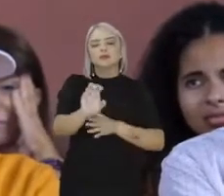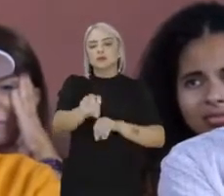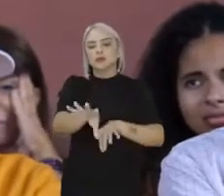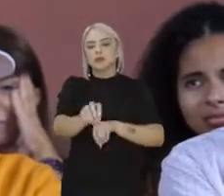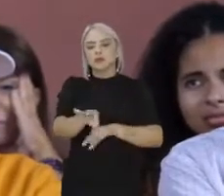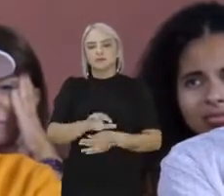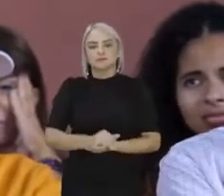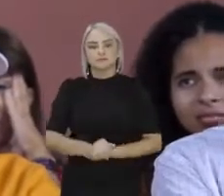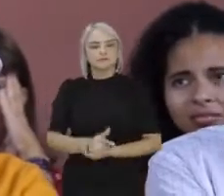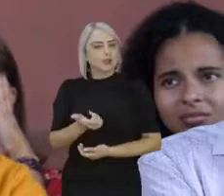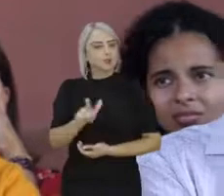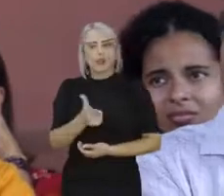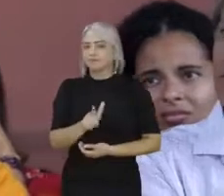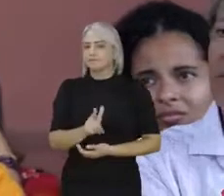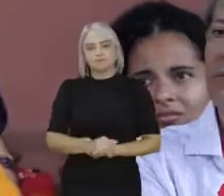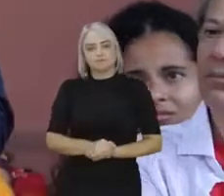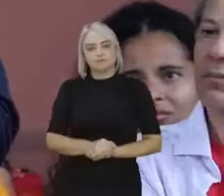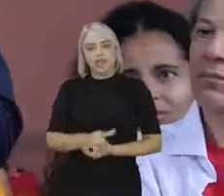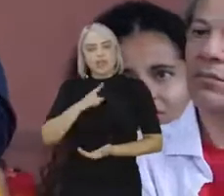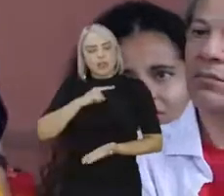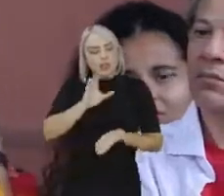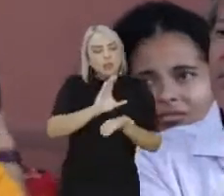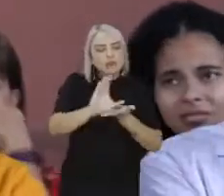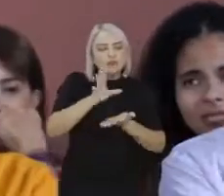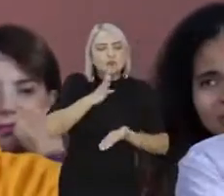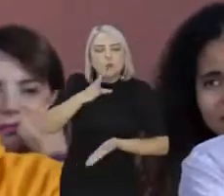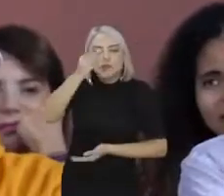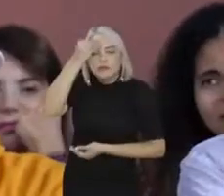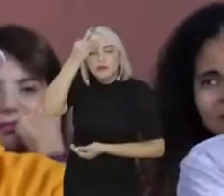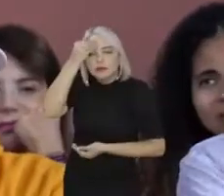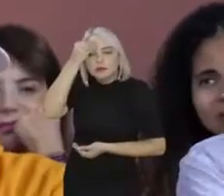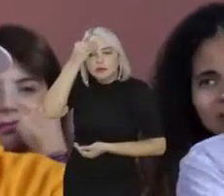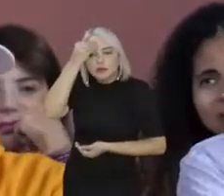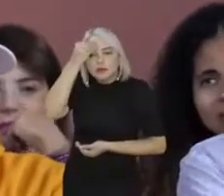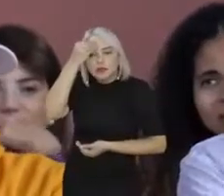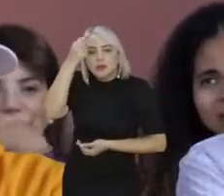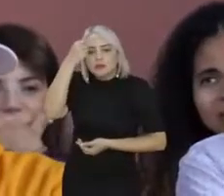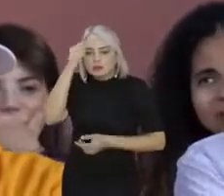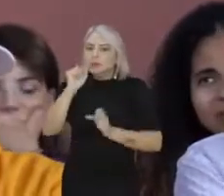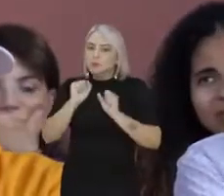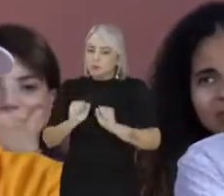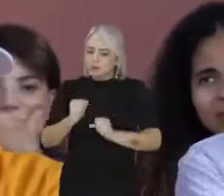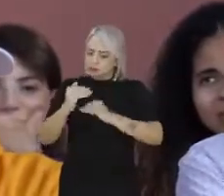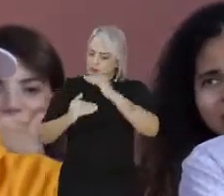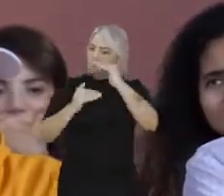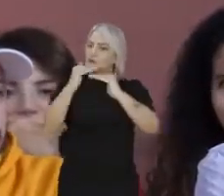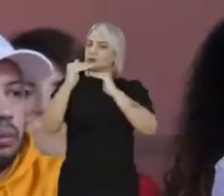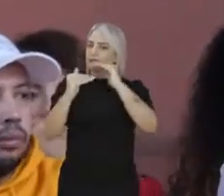Você tem que investir no conhecimento para você poder se desenvolver. E esse